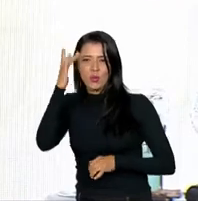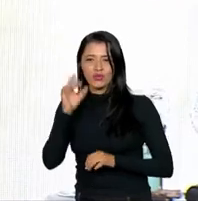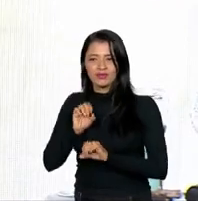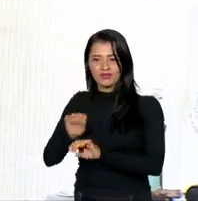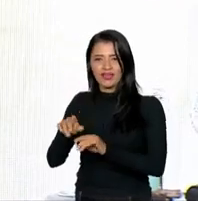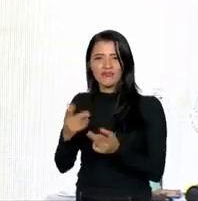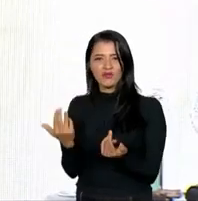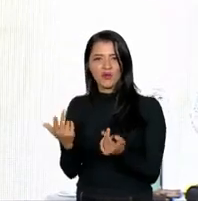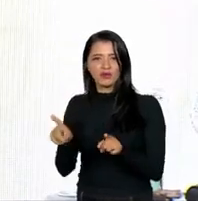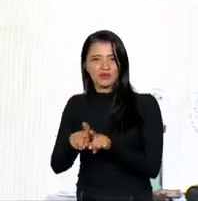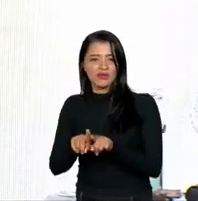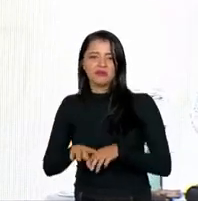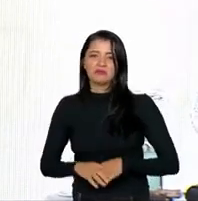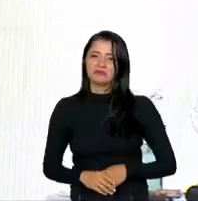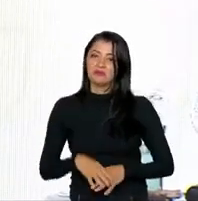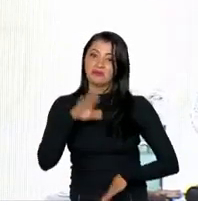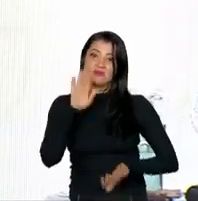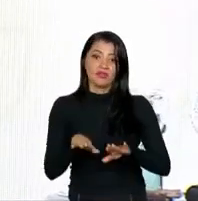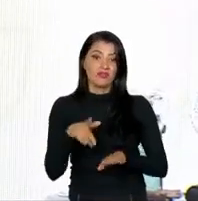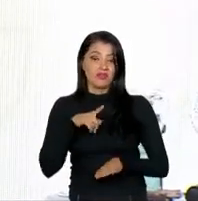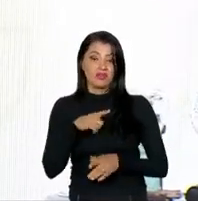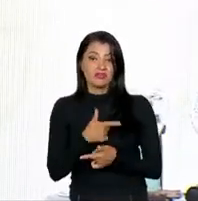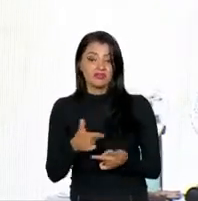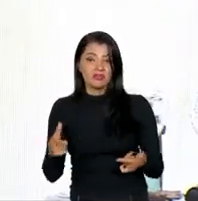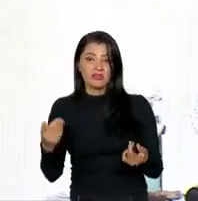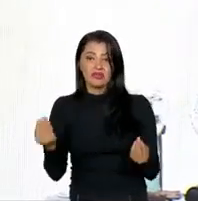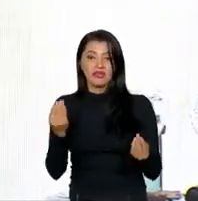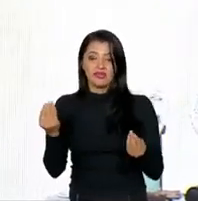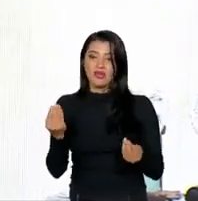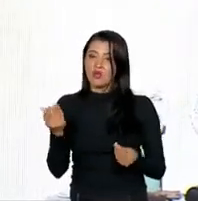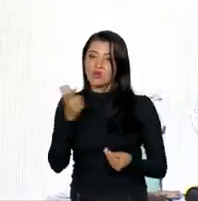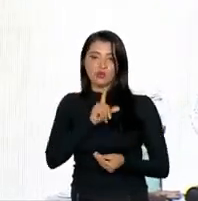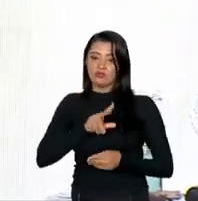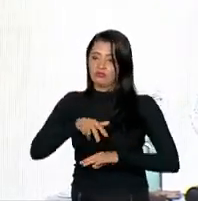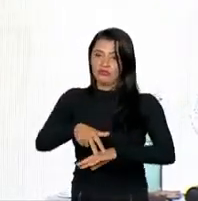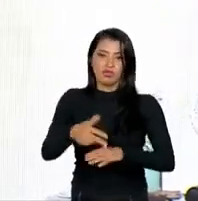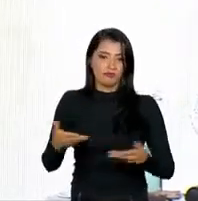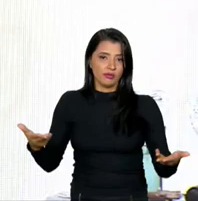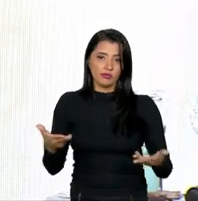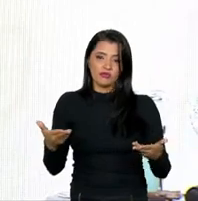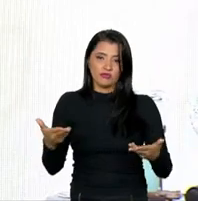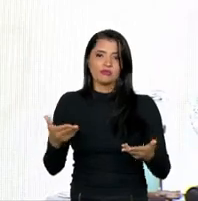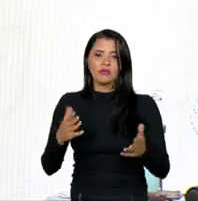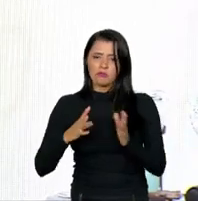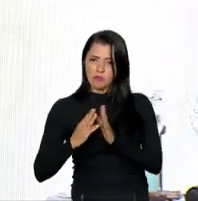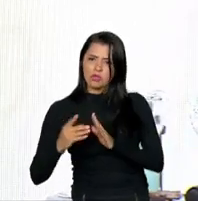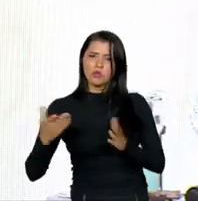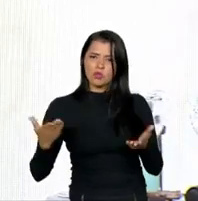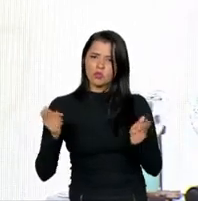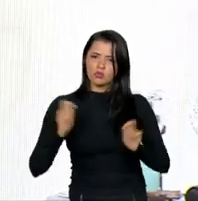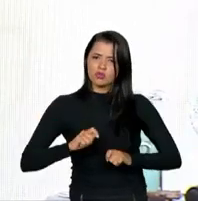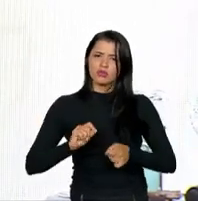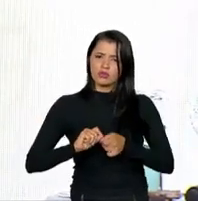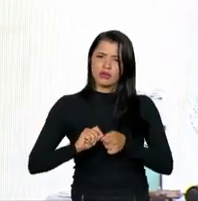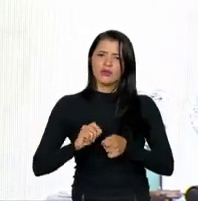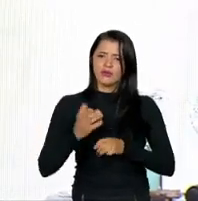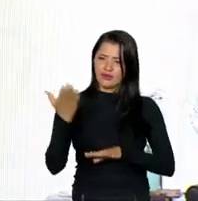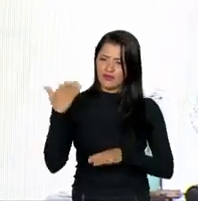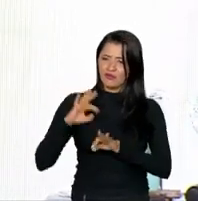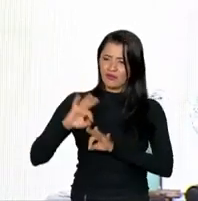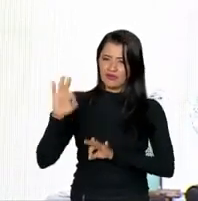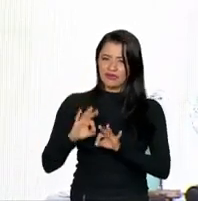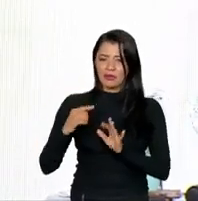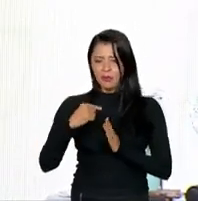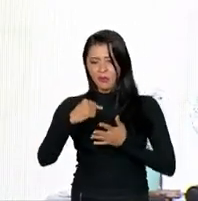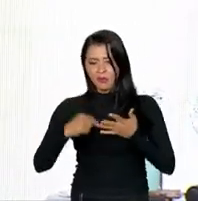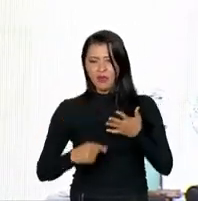e outros, eu talvez não estivesse aqui. E vários exemplos desses poderiam ser dados hoje, enquanto eu estava preparando aqui os